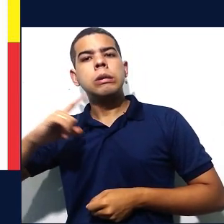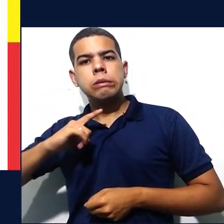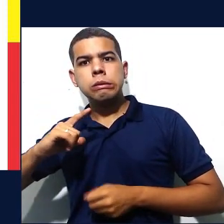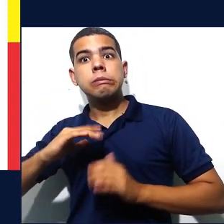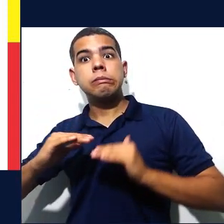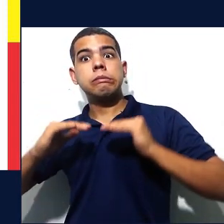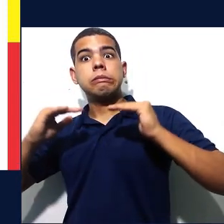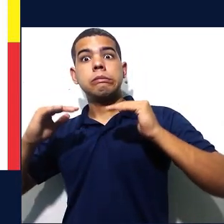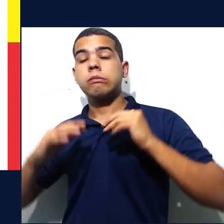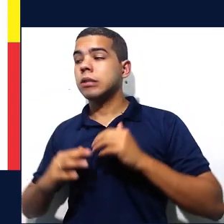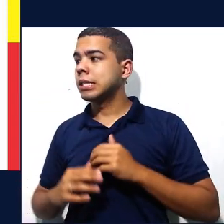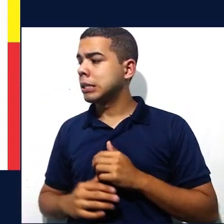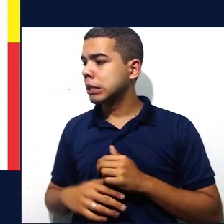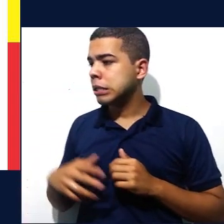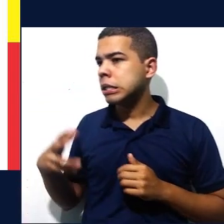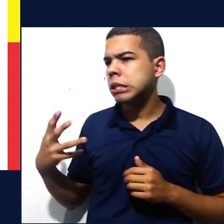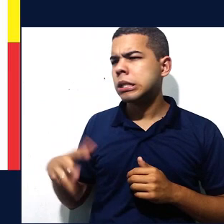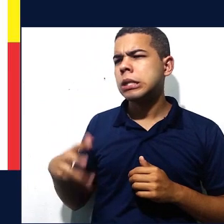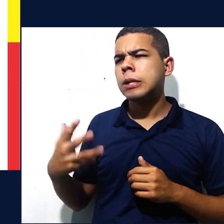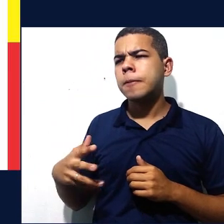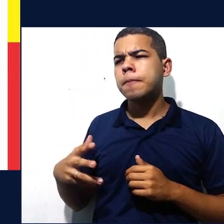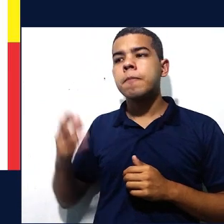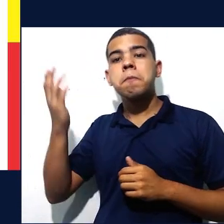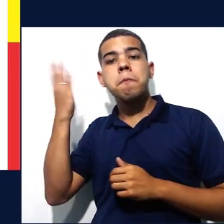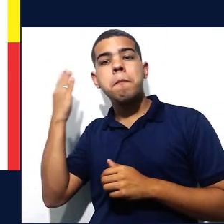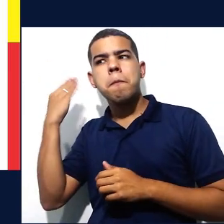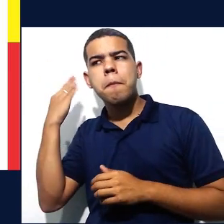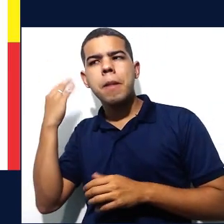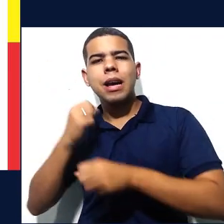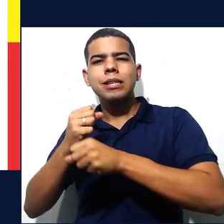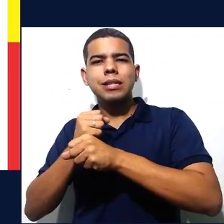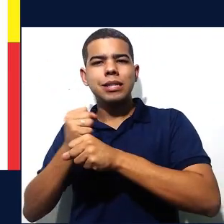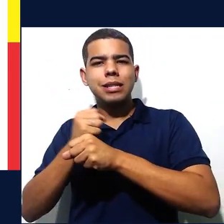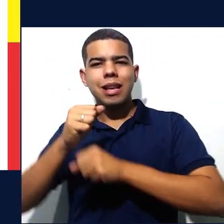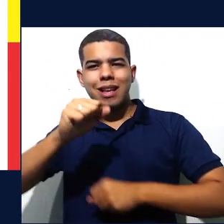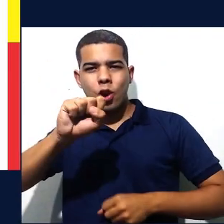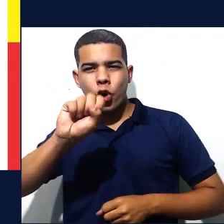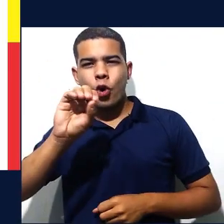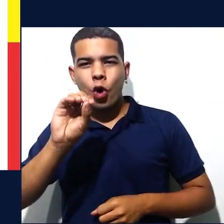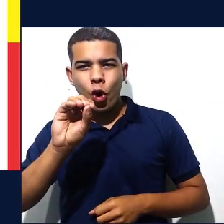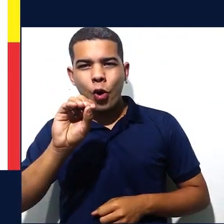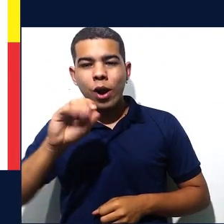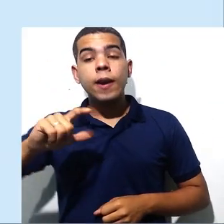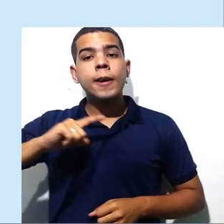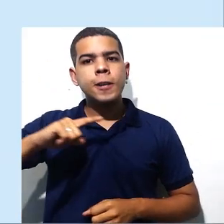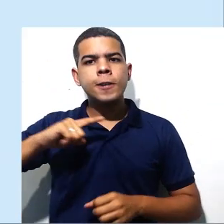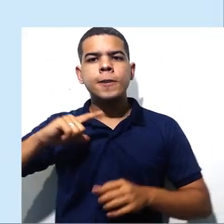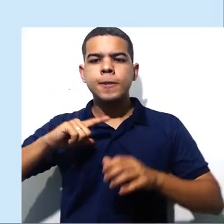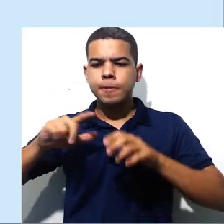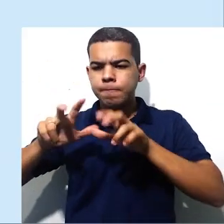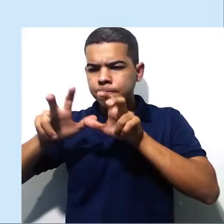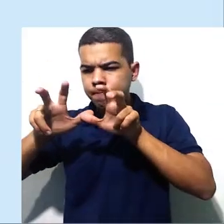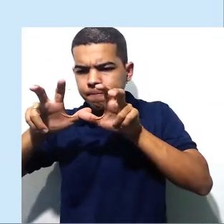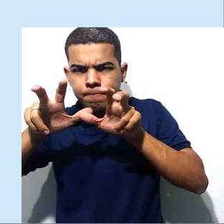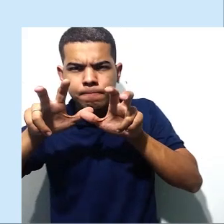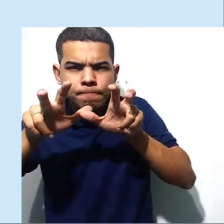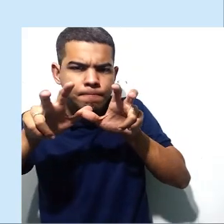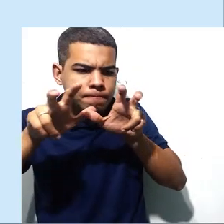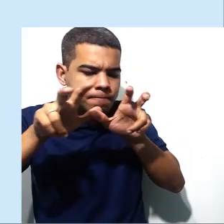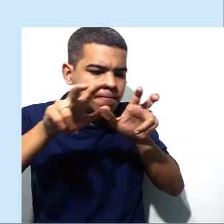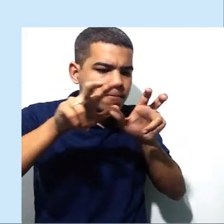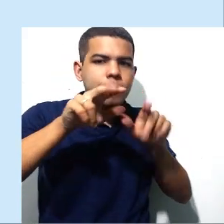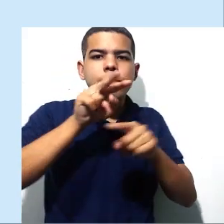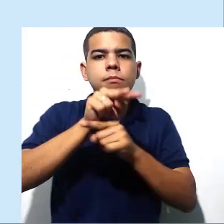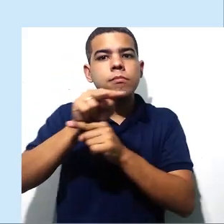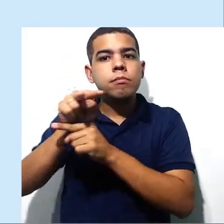eles monitorizavam a concentração de ozônio, inclusive em Viasat. E quais são as